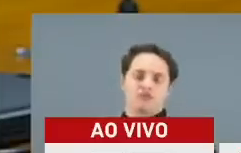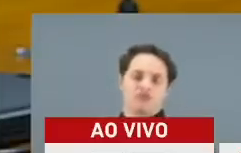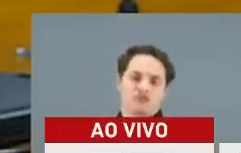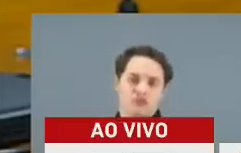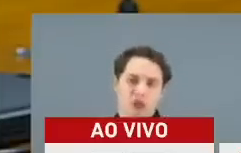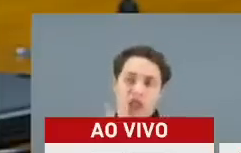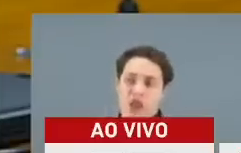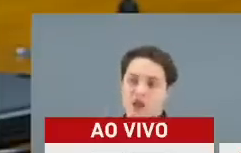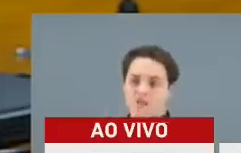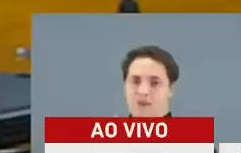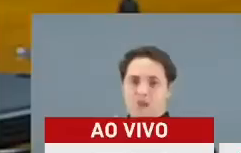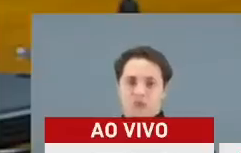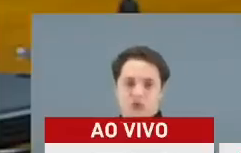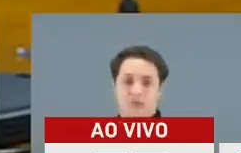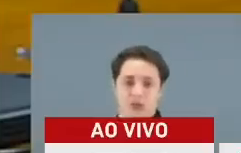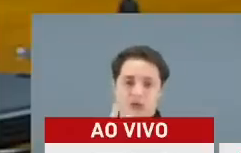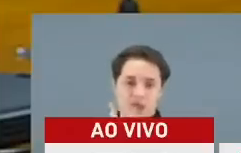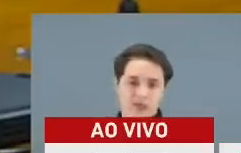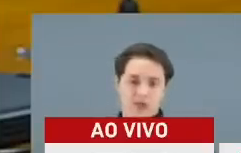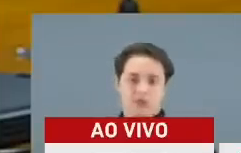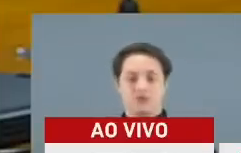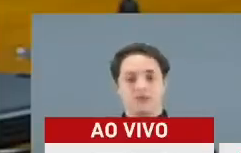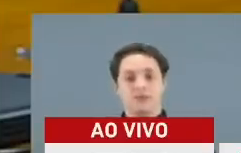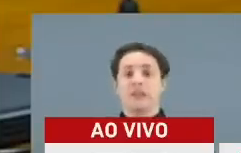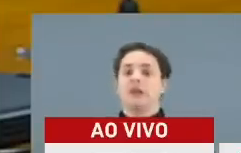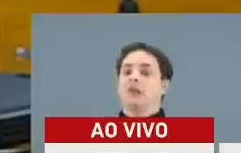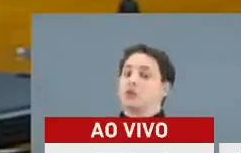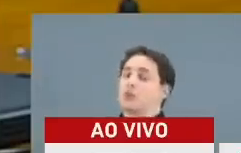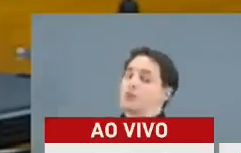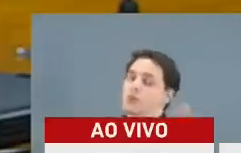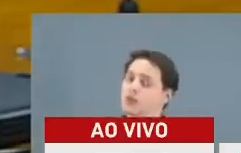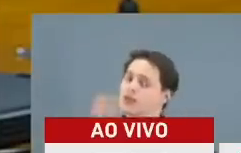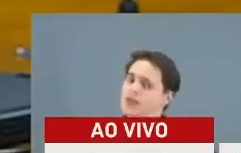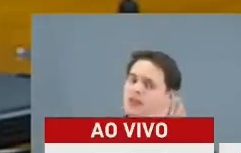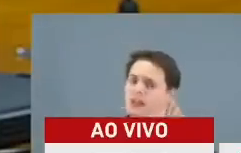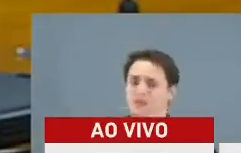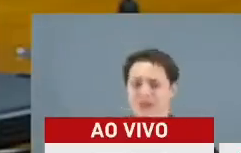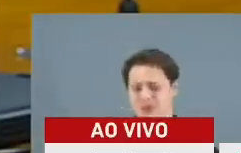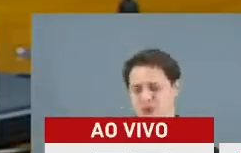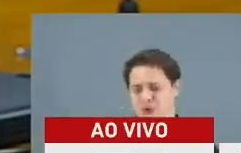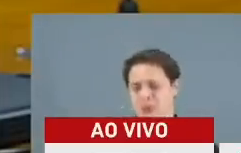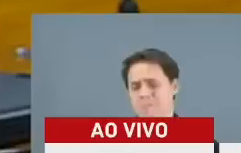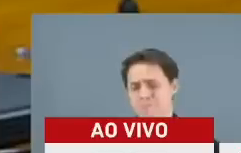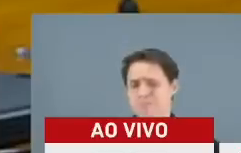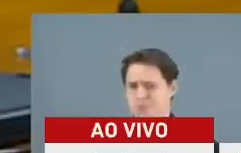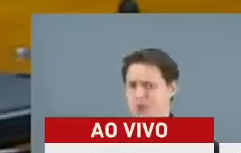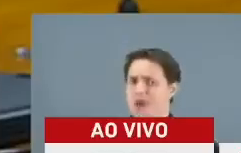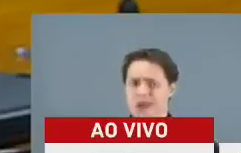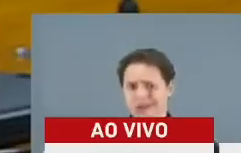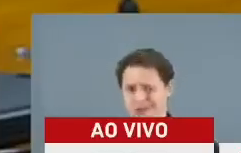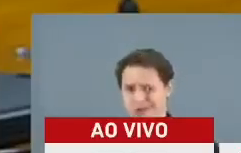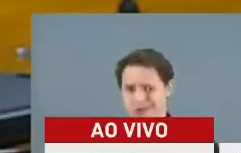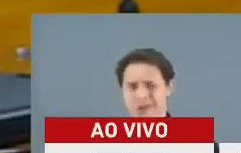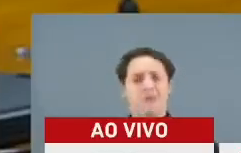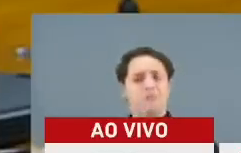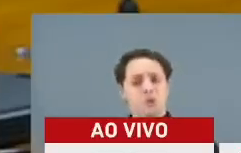Polícia Federal e na Justiça. Então não se iluda com eles. Eles são minoria aqui, são minoria no Brasil, porque perderam a eleição,